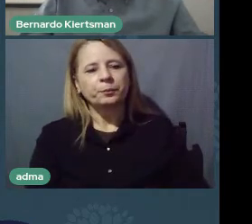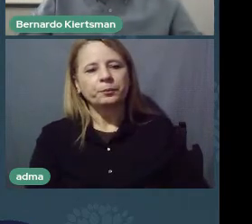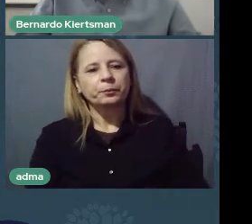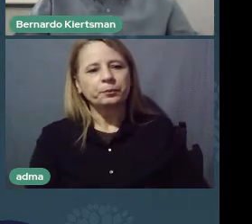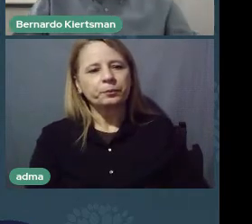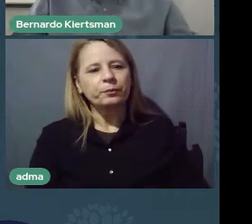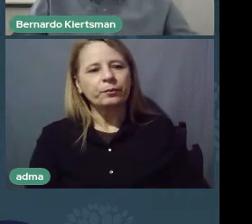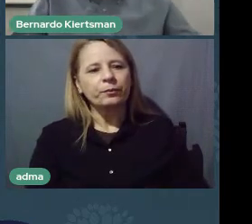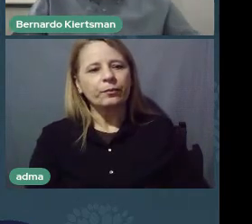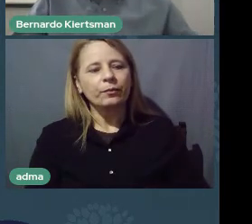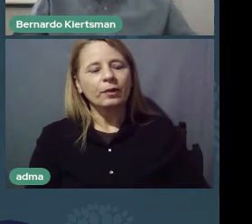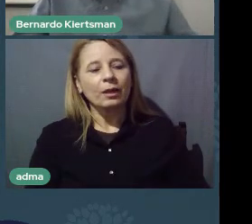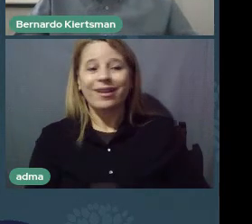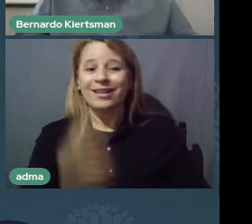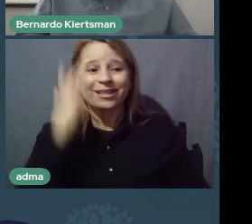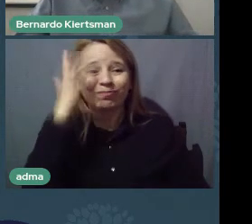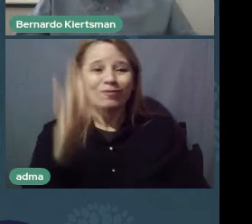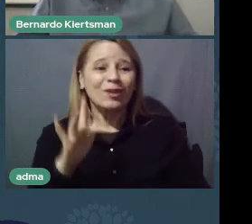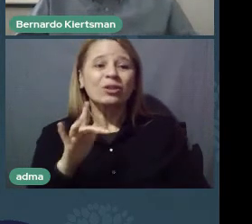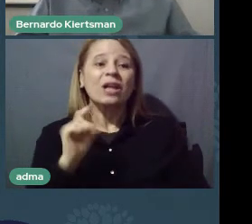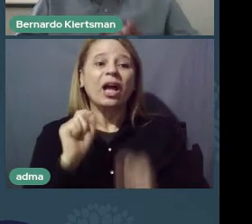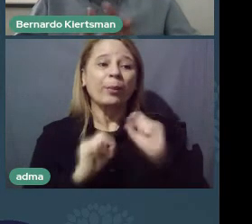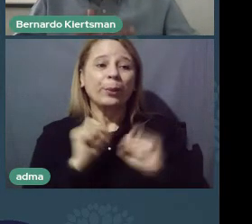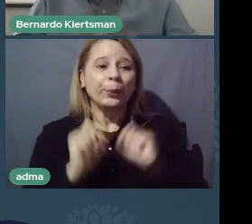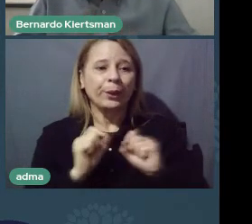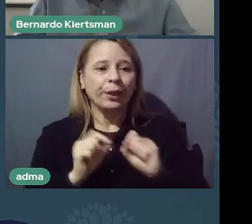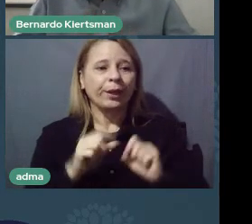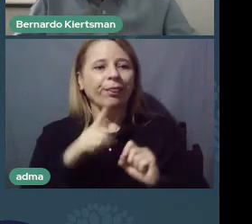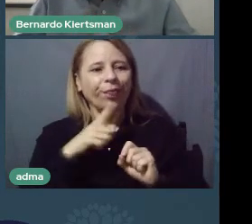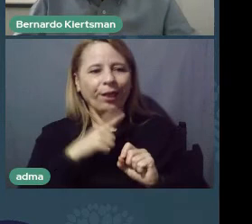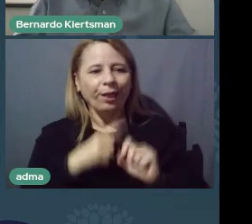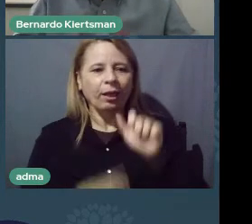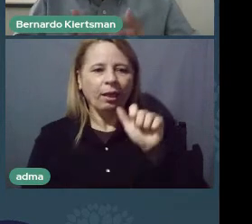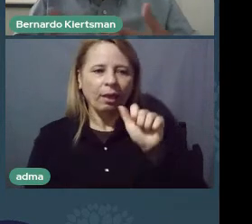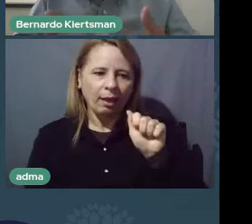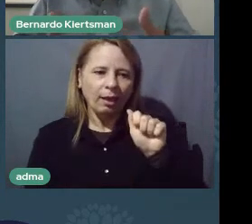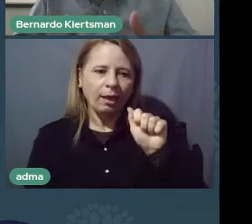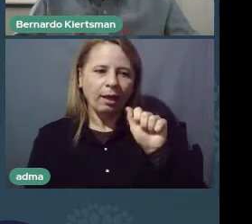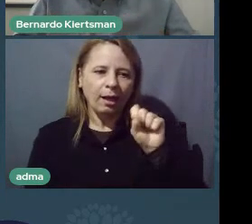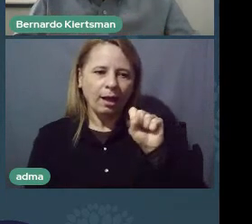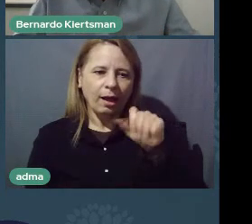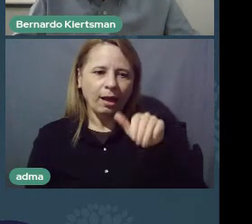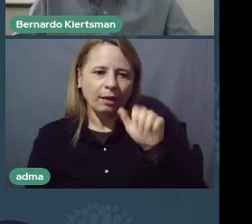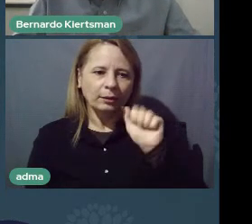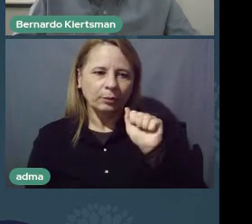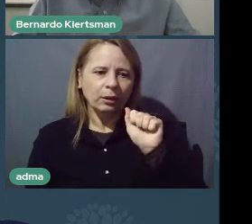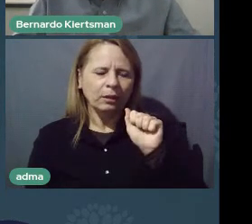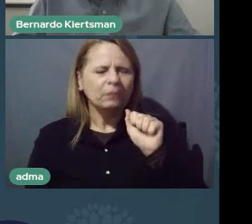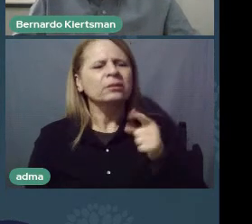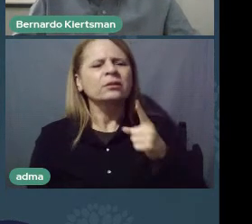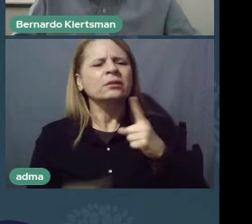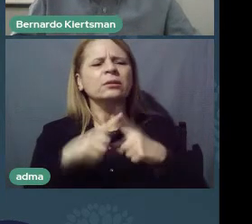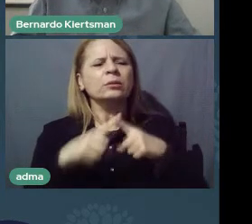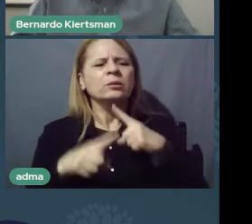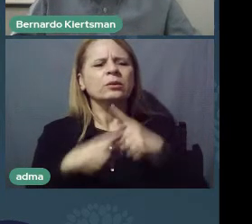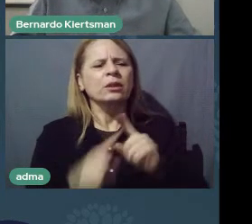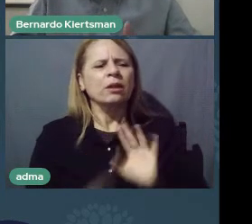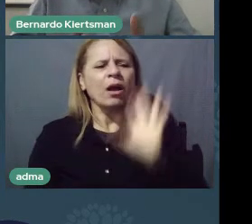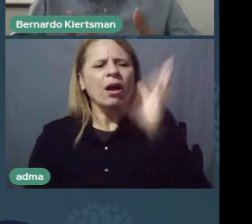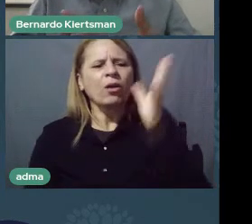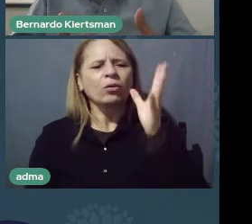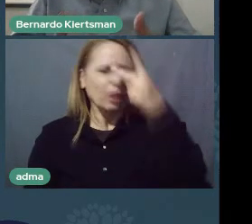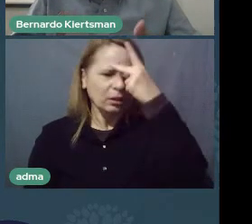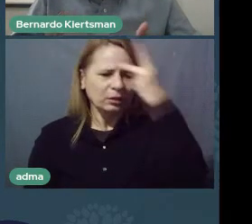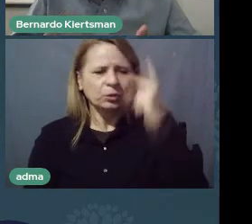desses asmáticos não sabem que são portadores de asma. O que acontece na asma?